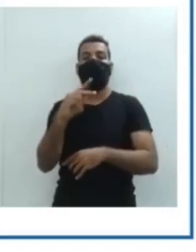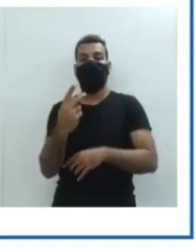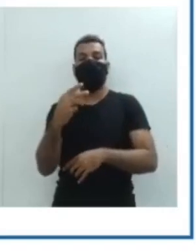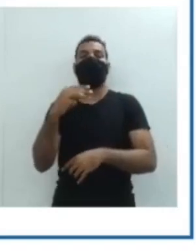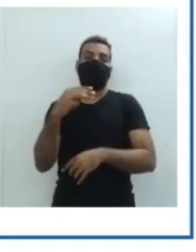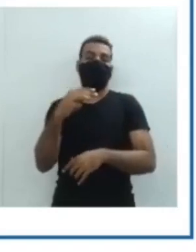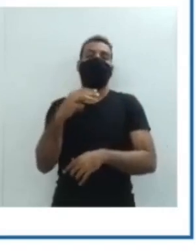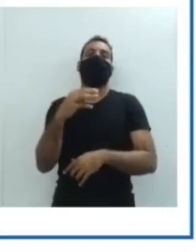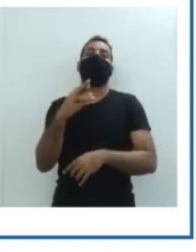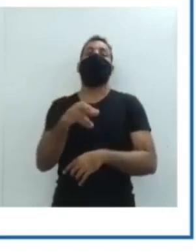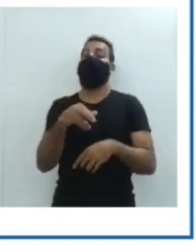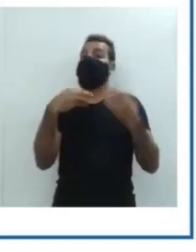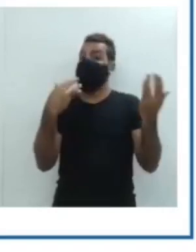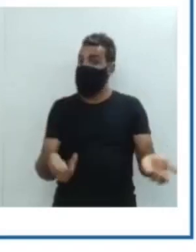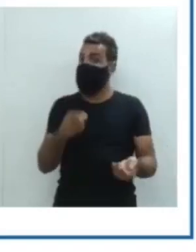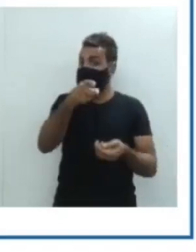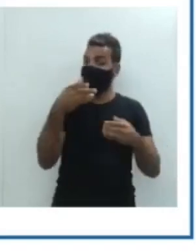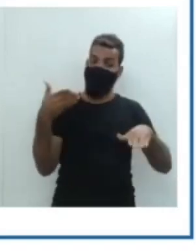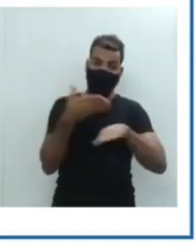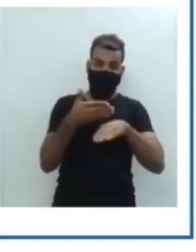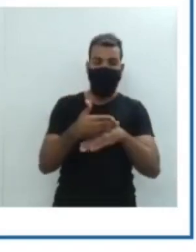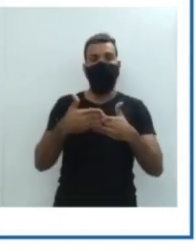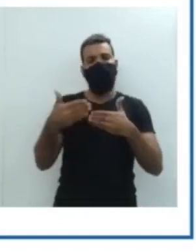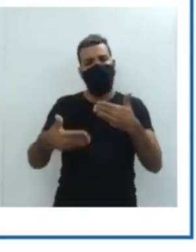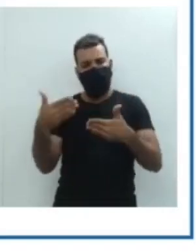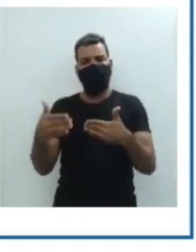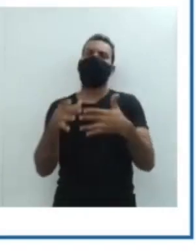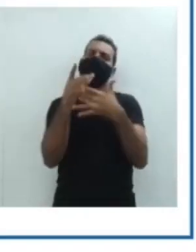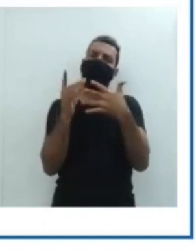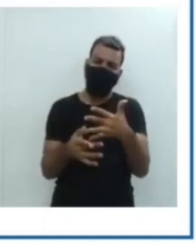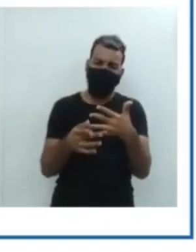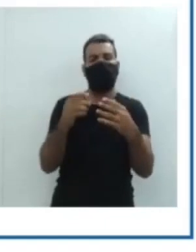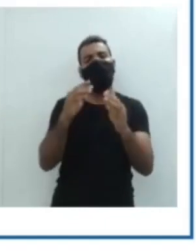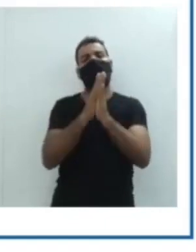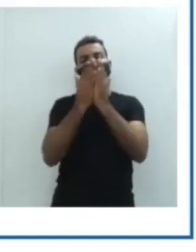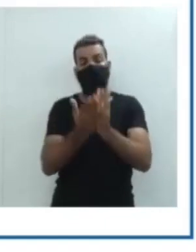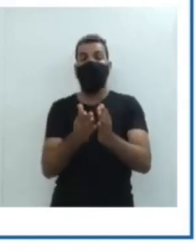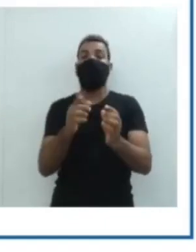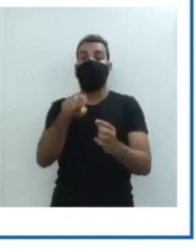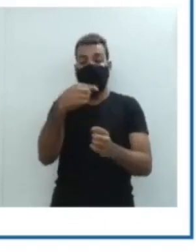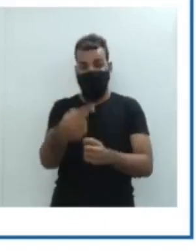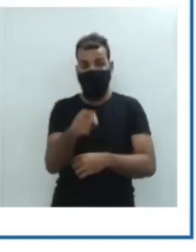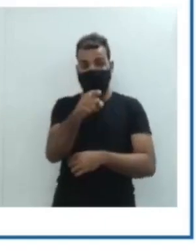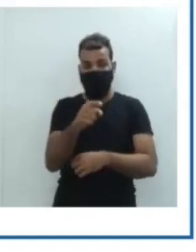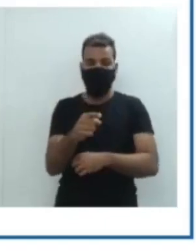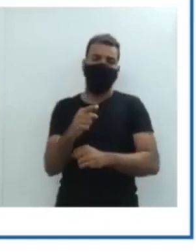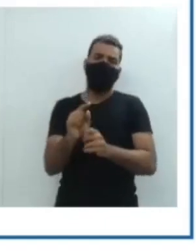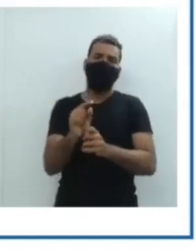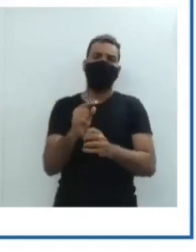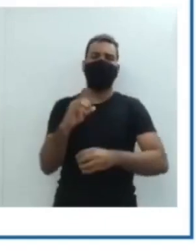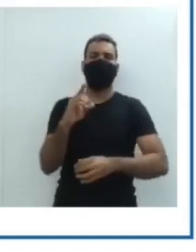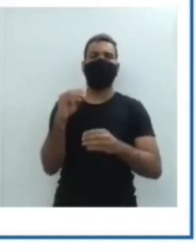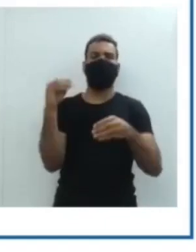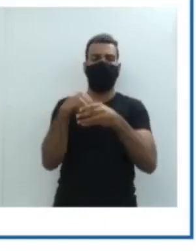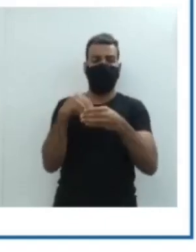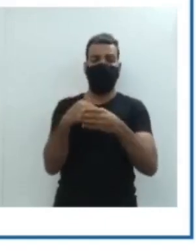Maya de mim então você vai executar todo o passo a passo que tá detalhadamente descrito no e-book e pegar esses script de banco de